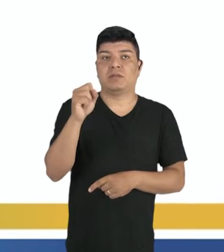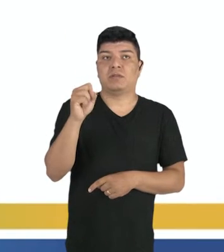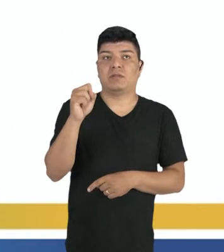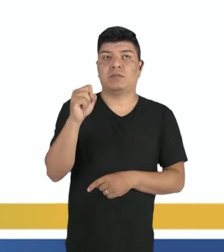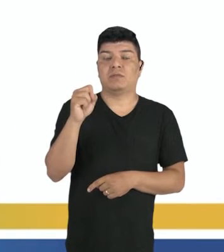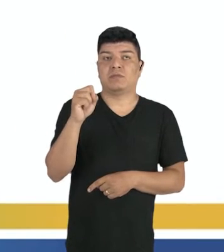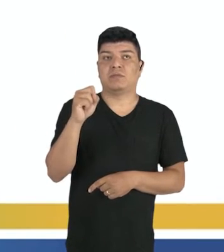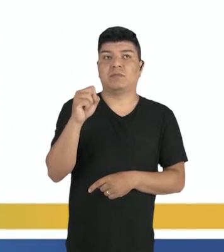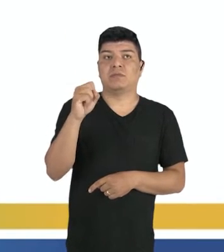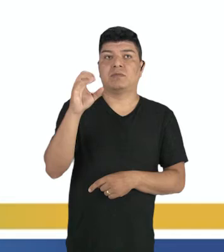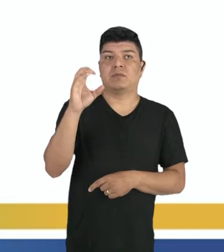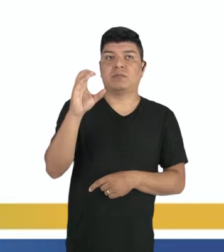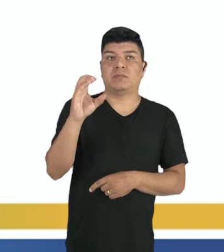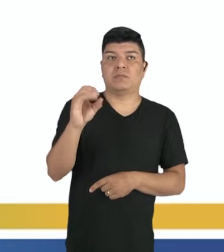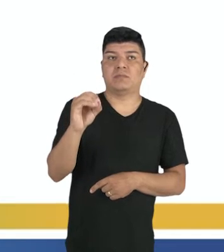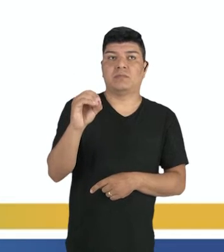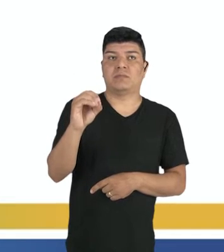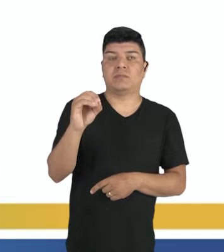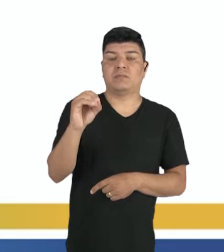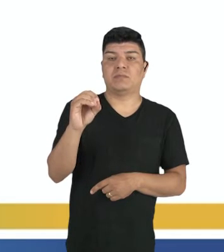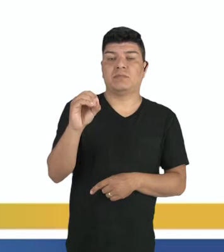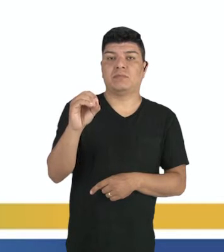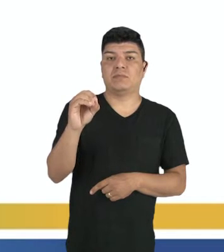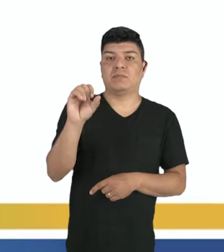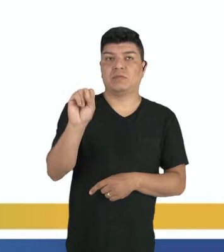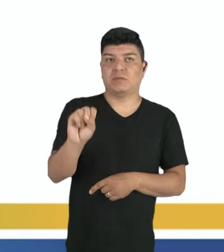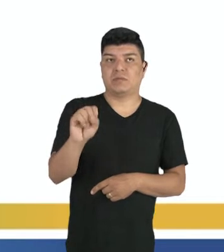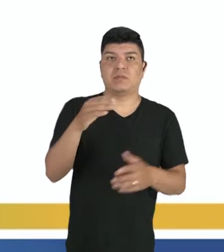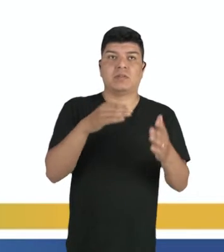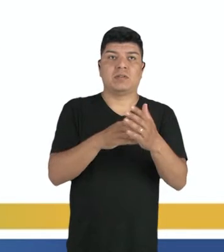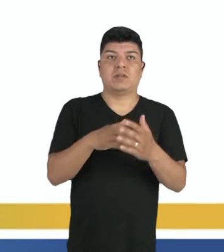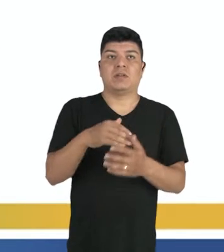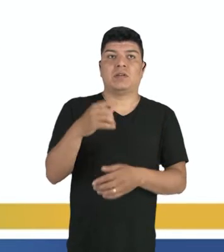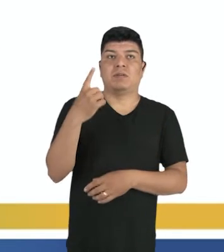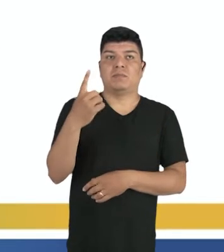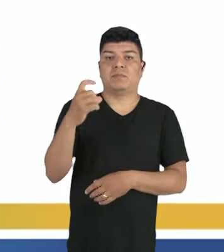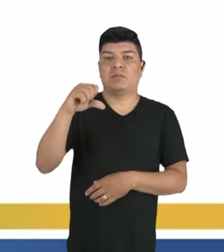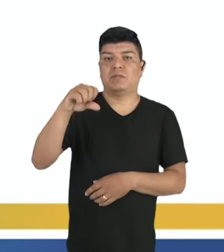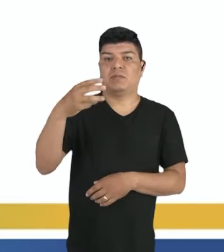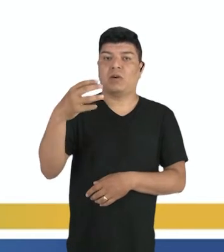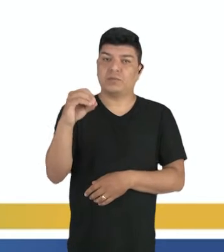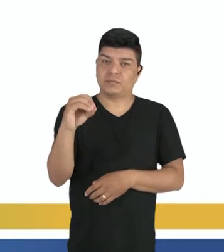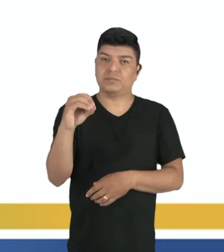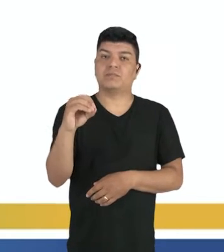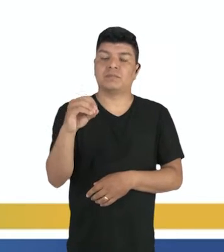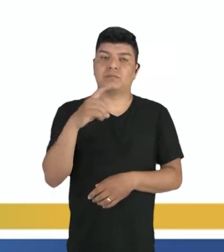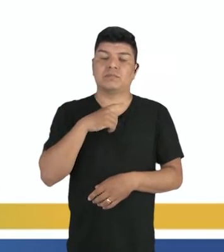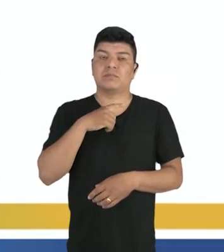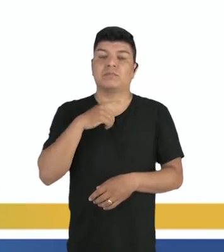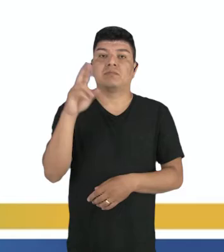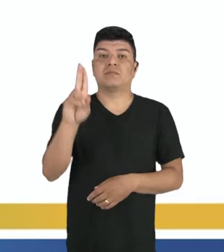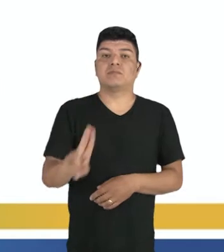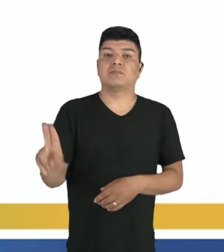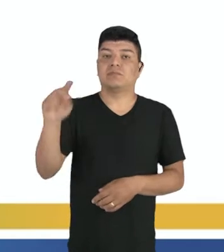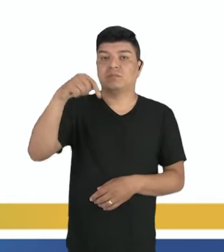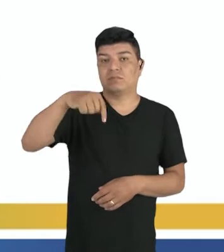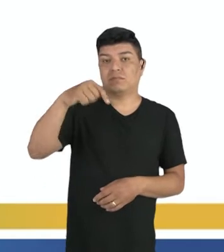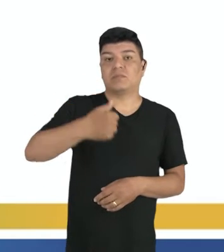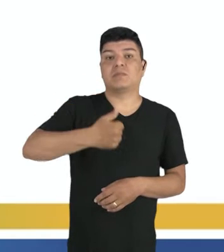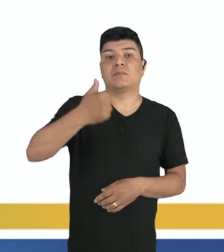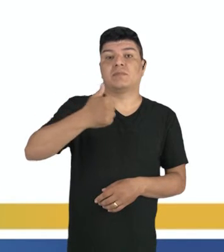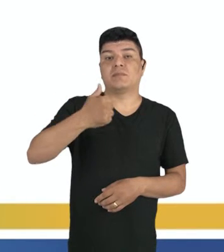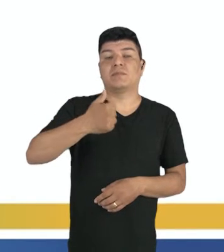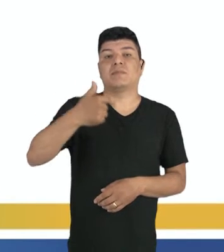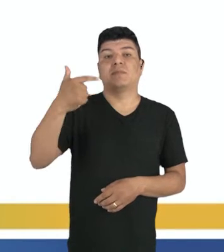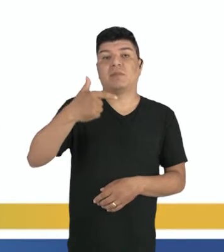que seria o protecionismo, né? Aí o segundo período, 1808 a 1930, houve a implantação, a primeira